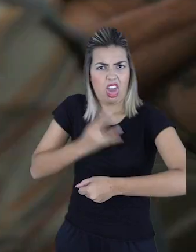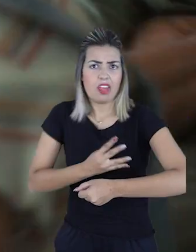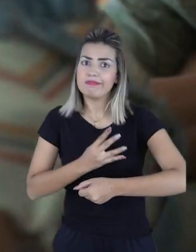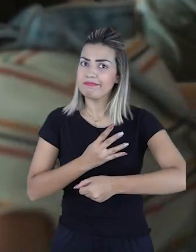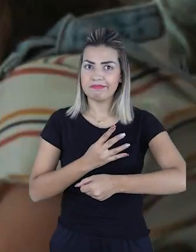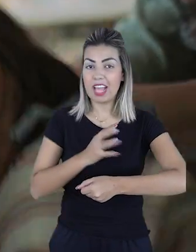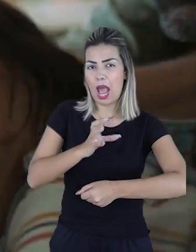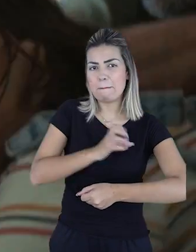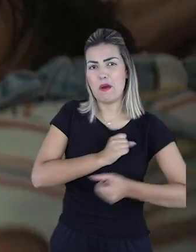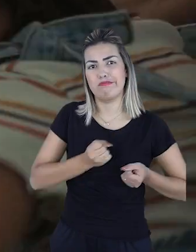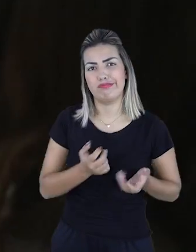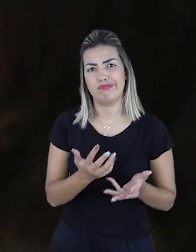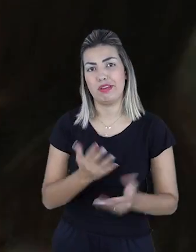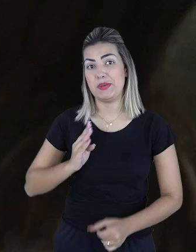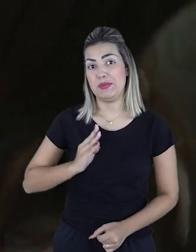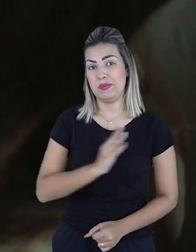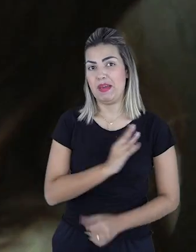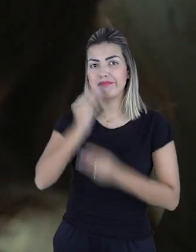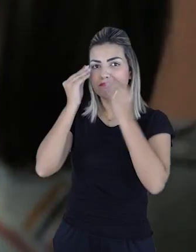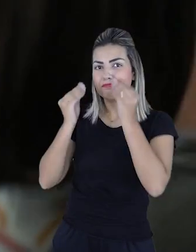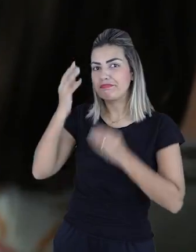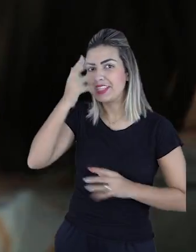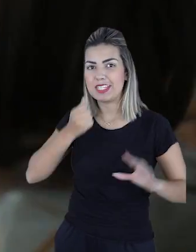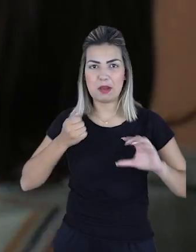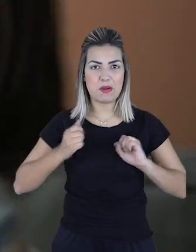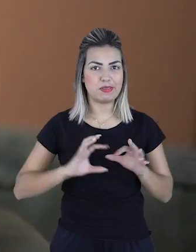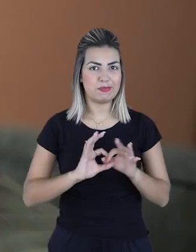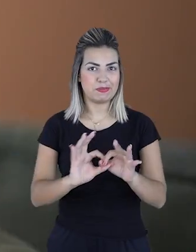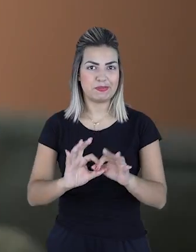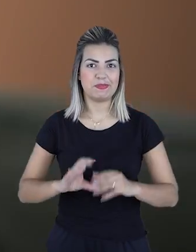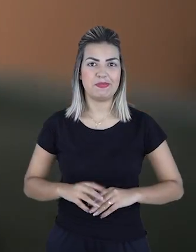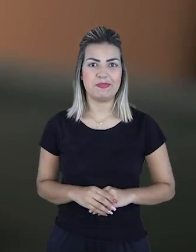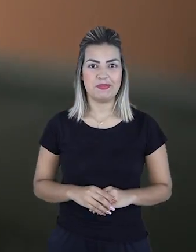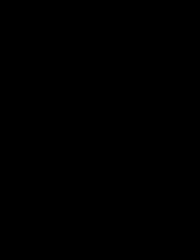julgamento, é amor. O Boticário, onde tem amor, tem beleza.